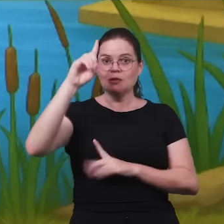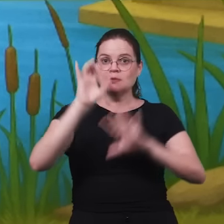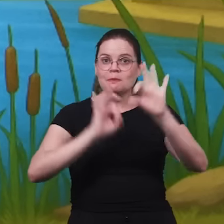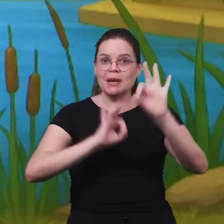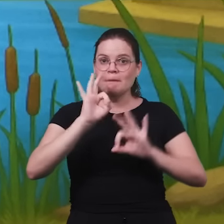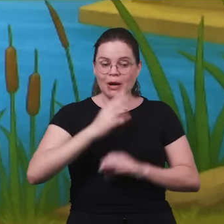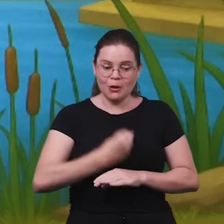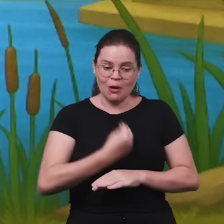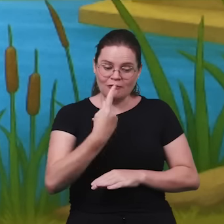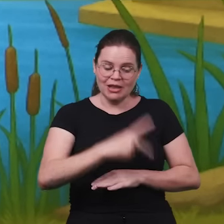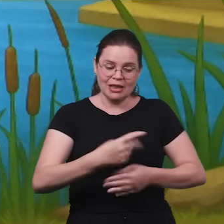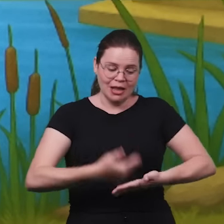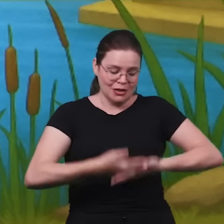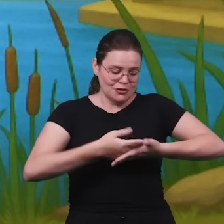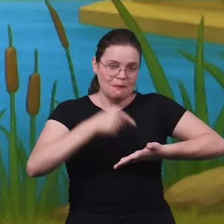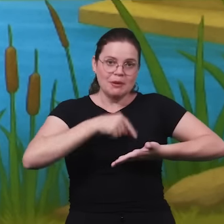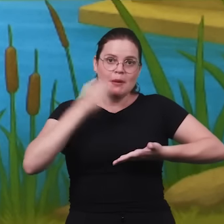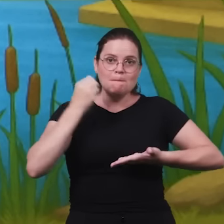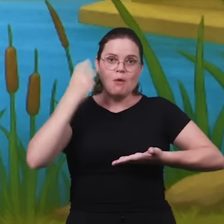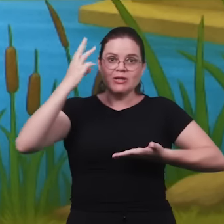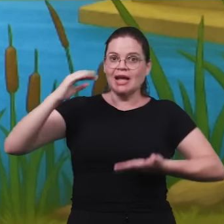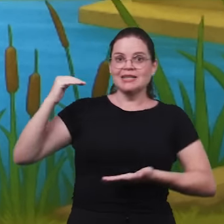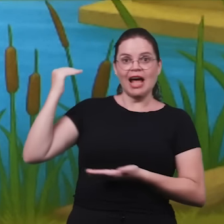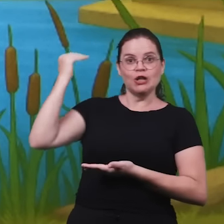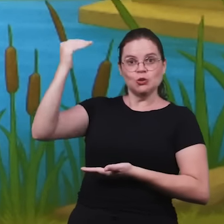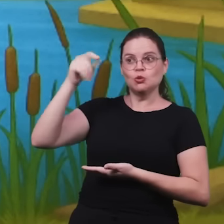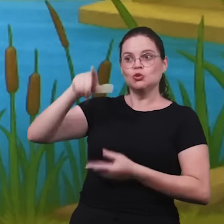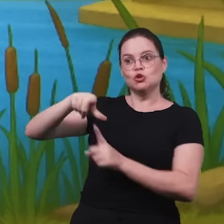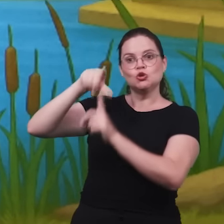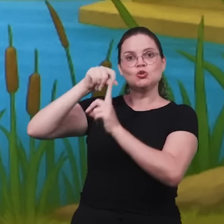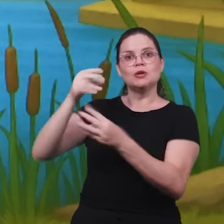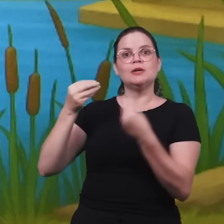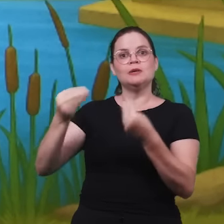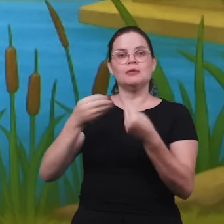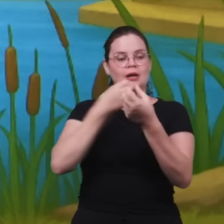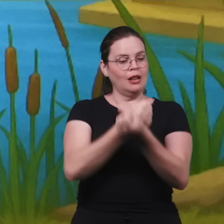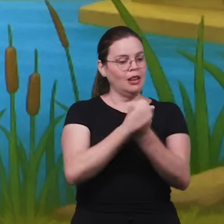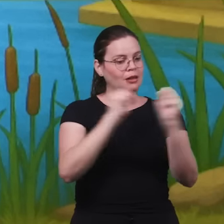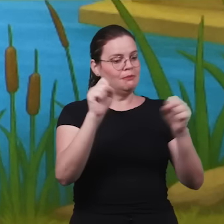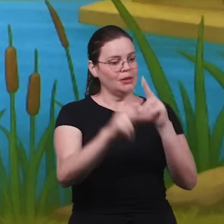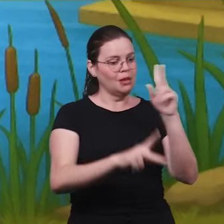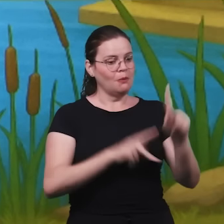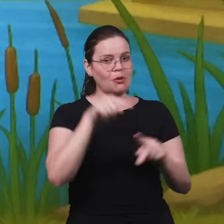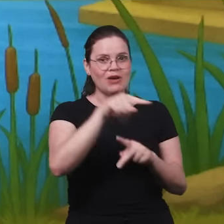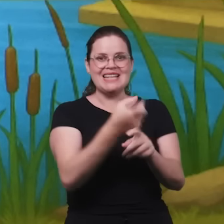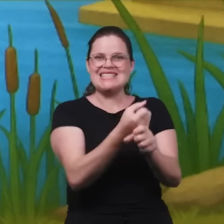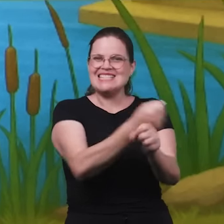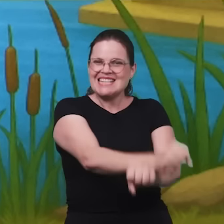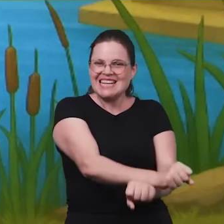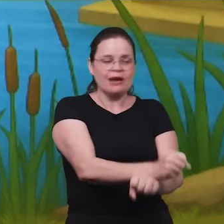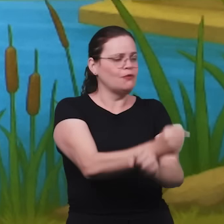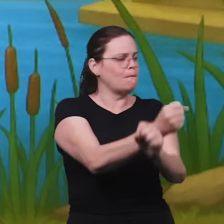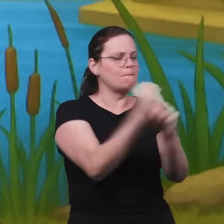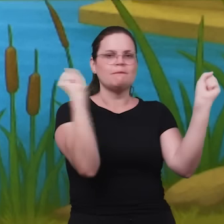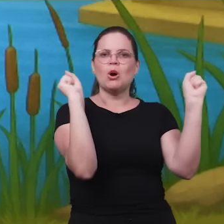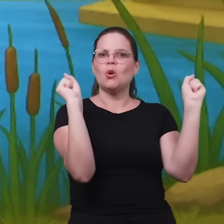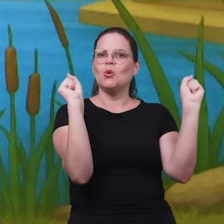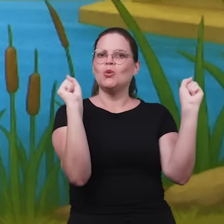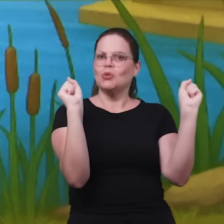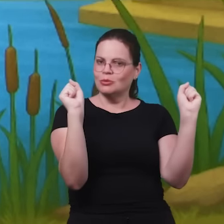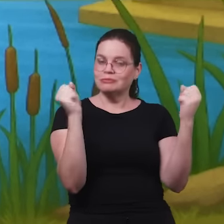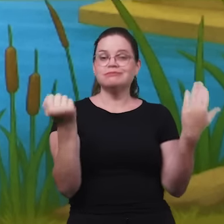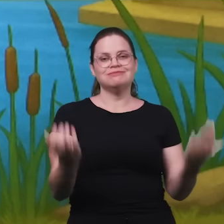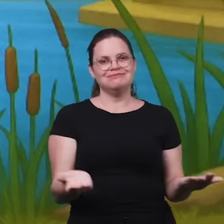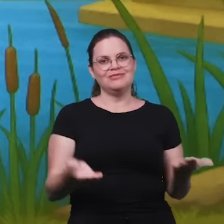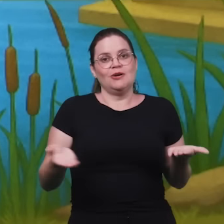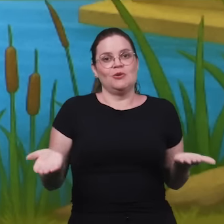Ele levantou Moisés para libertar o povo do Egito. Glória a Deus! Hoje,